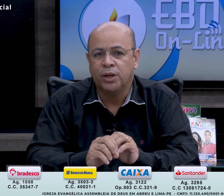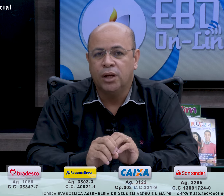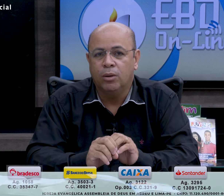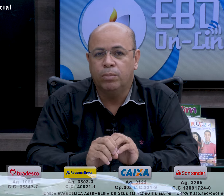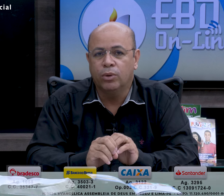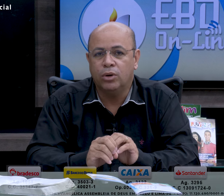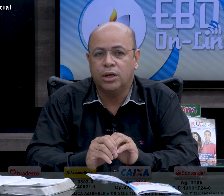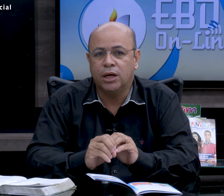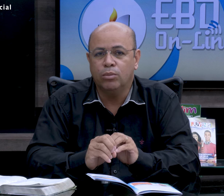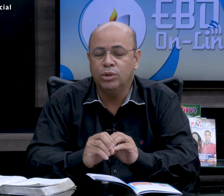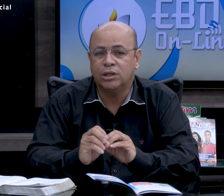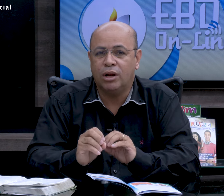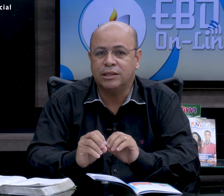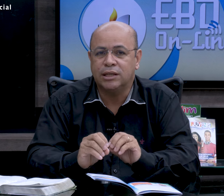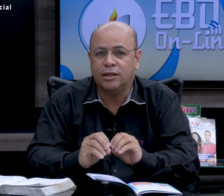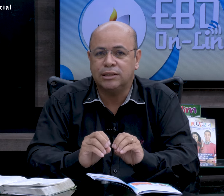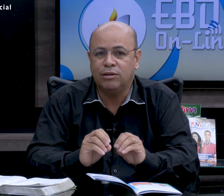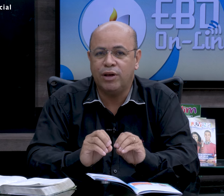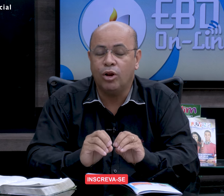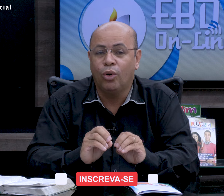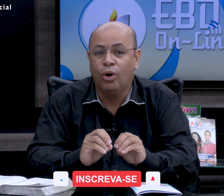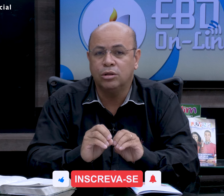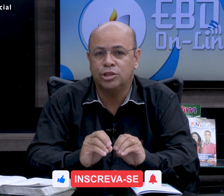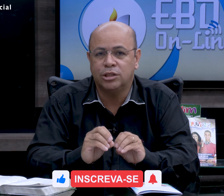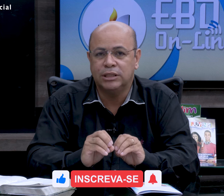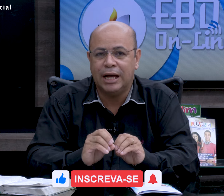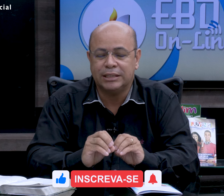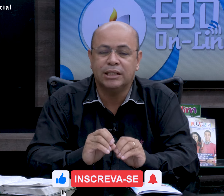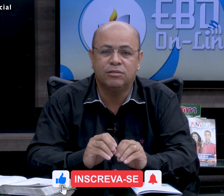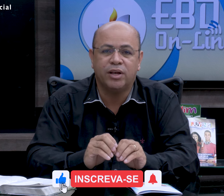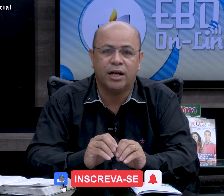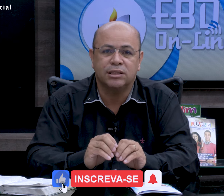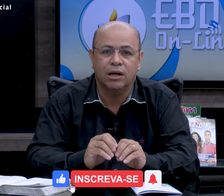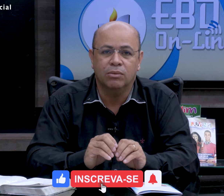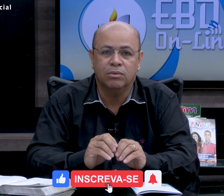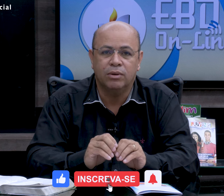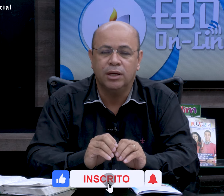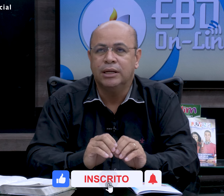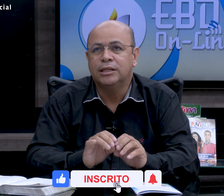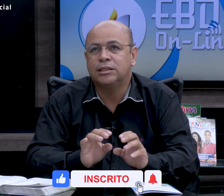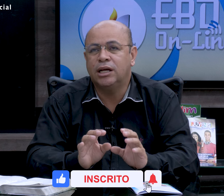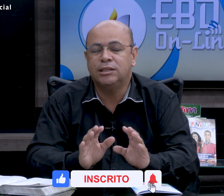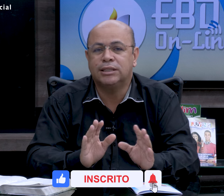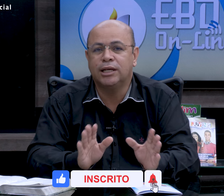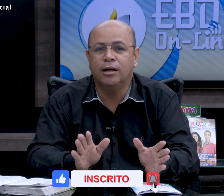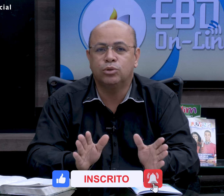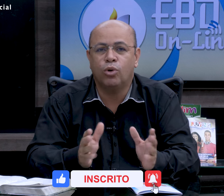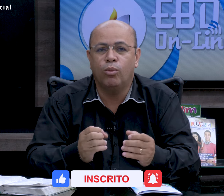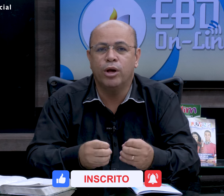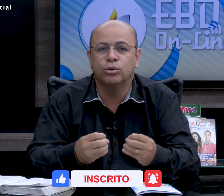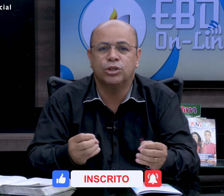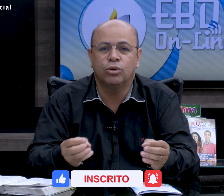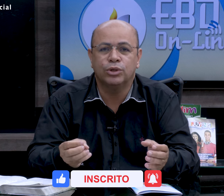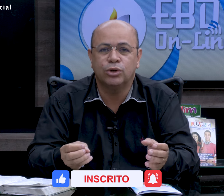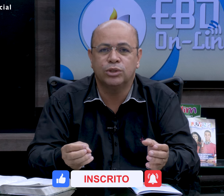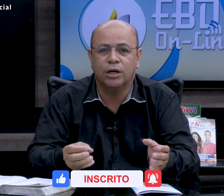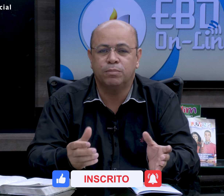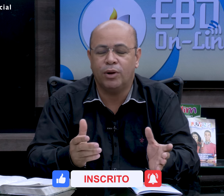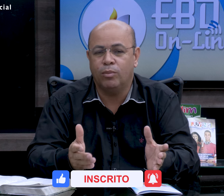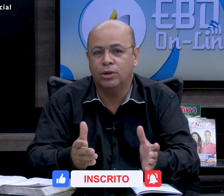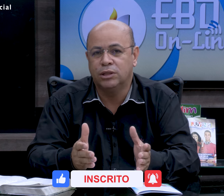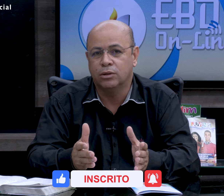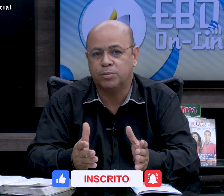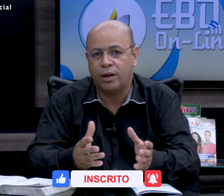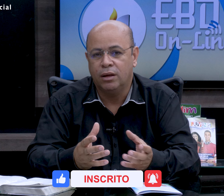temática porque muitos adolescentes se vem longe da Santificação né sedes Santos como Eu Senhor sou